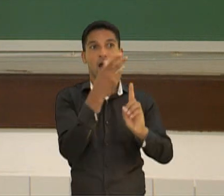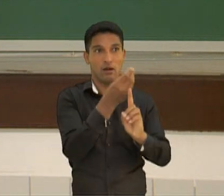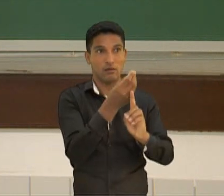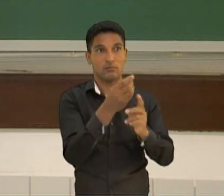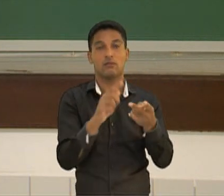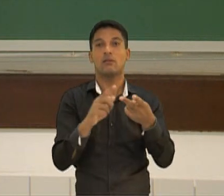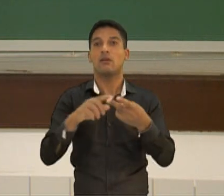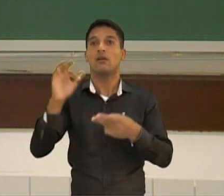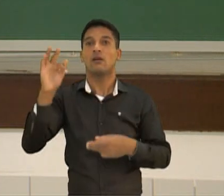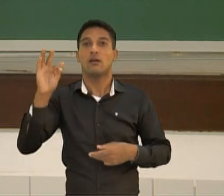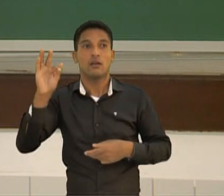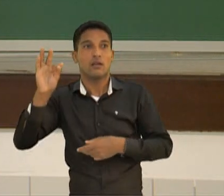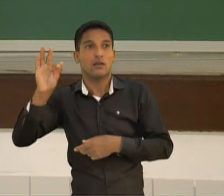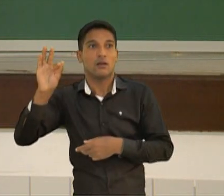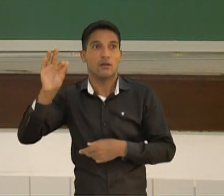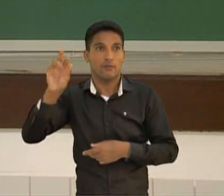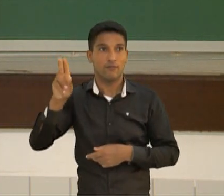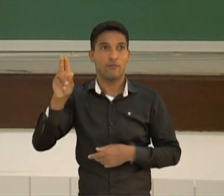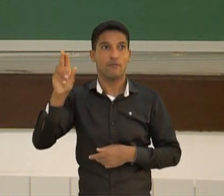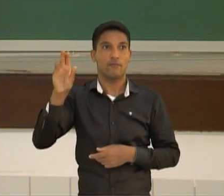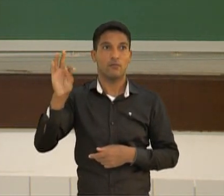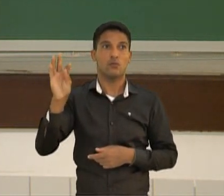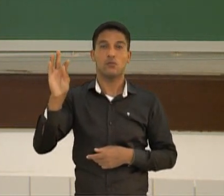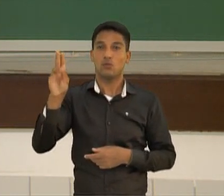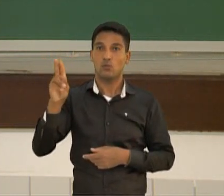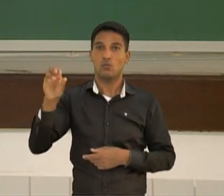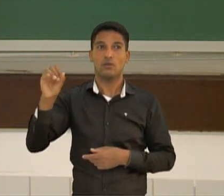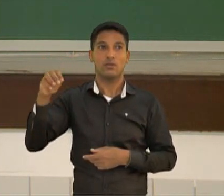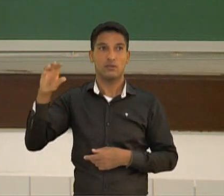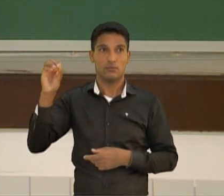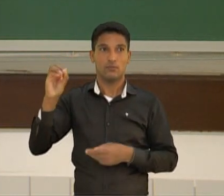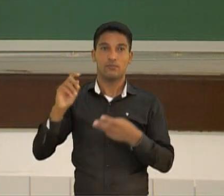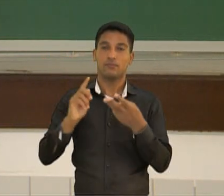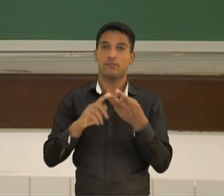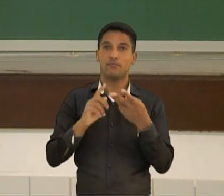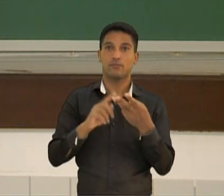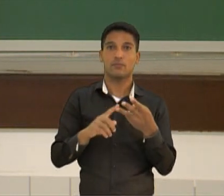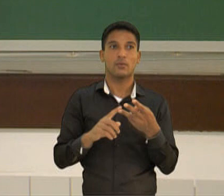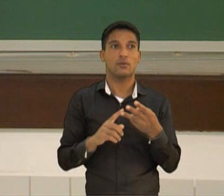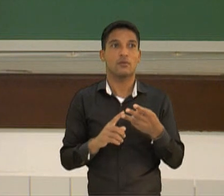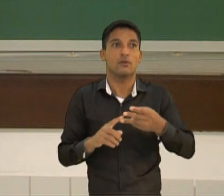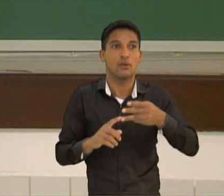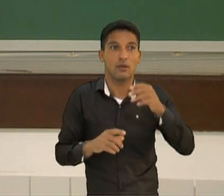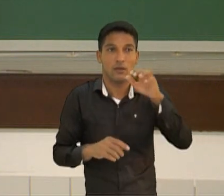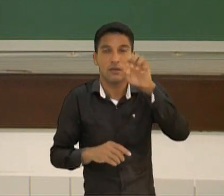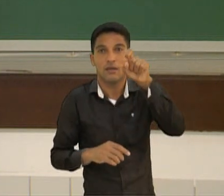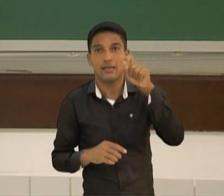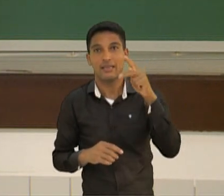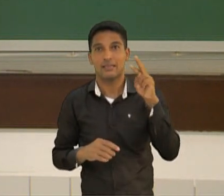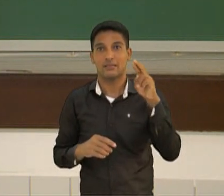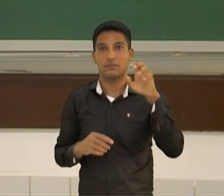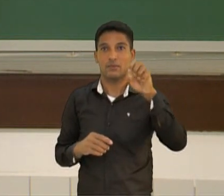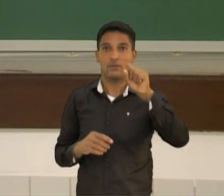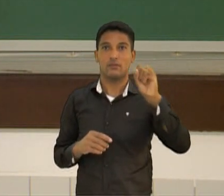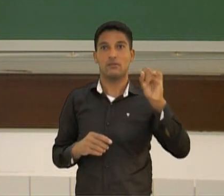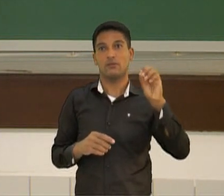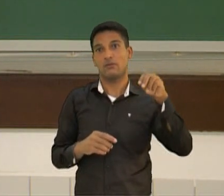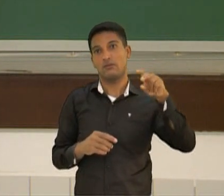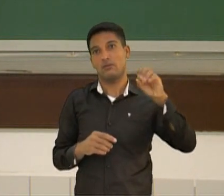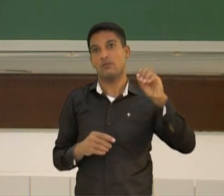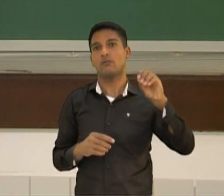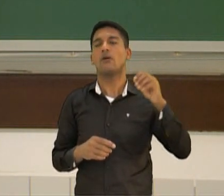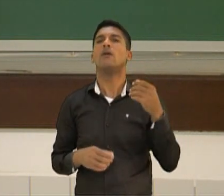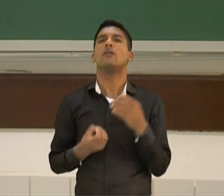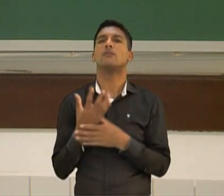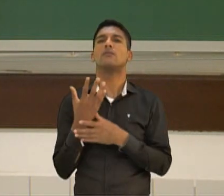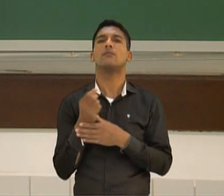que surgiram na linha cronológica histórica. Eles surgiram aproximadamente muito próximo, né? E foi